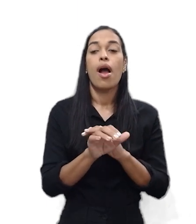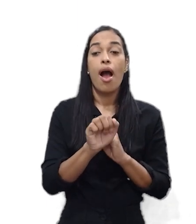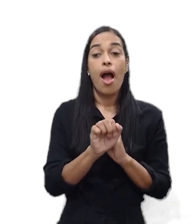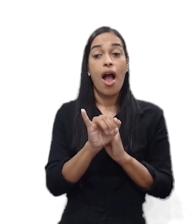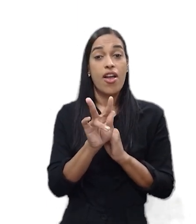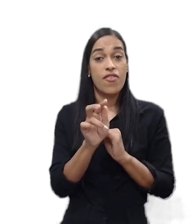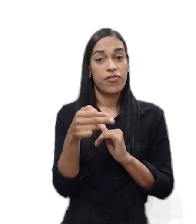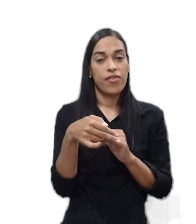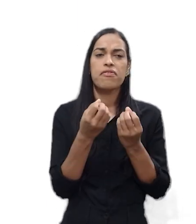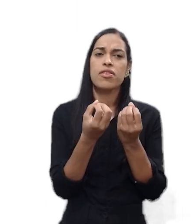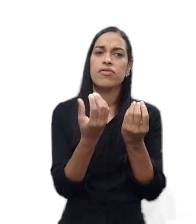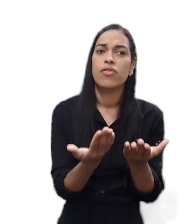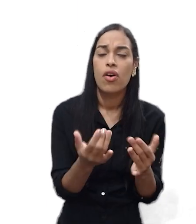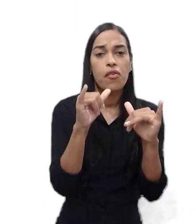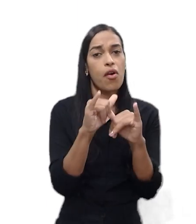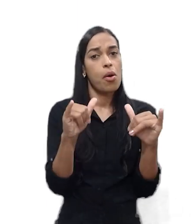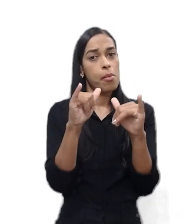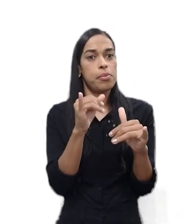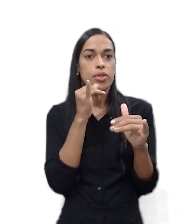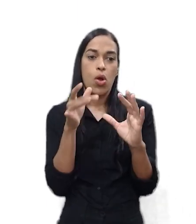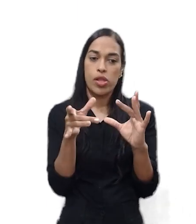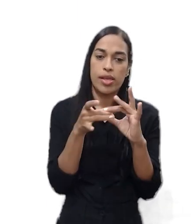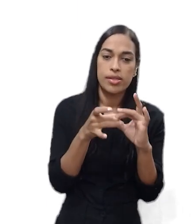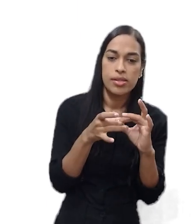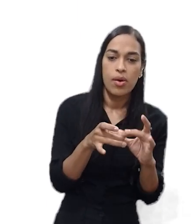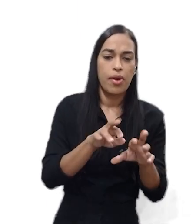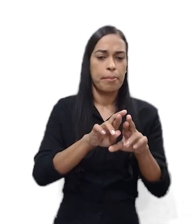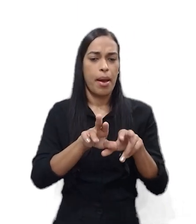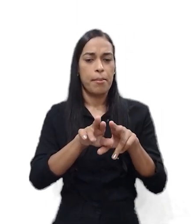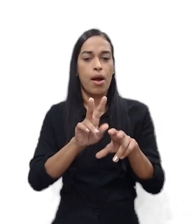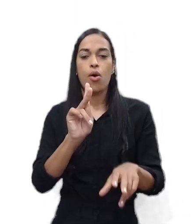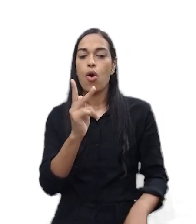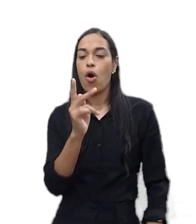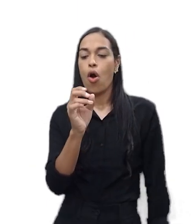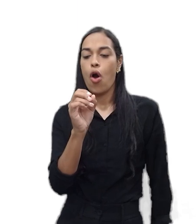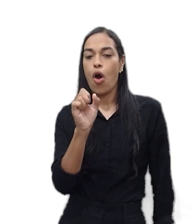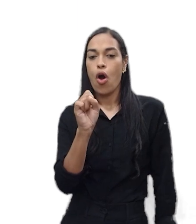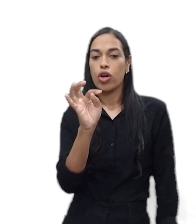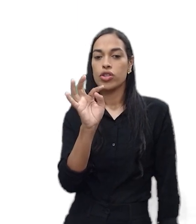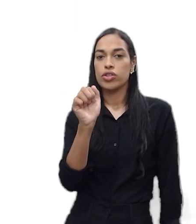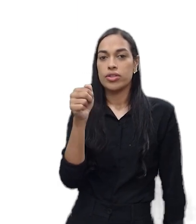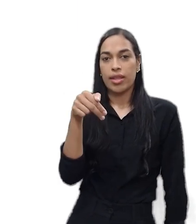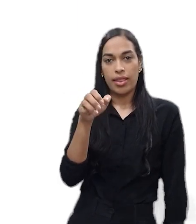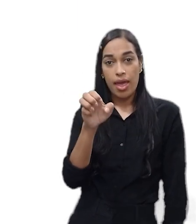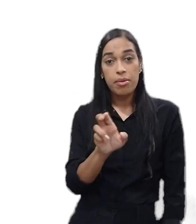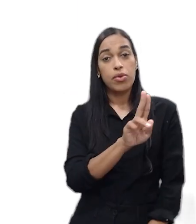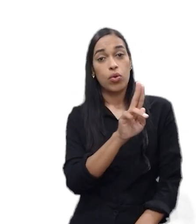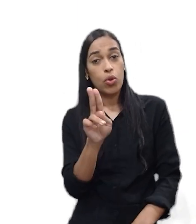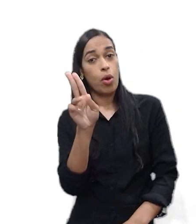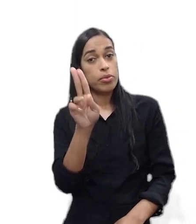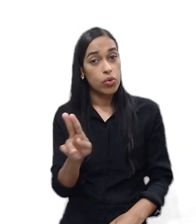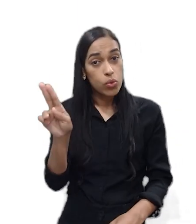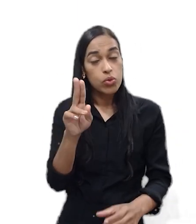fornecerá informações de conexões, incluindo o hostname, a porta, o nome do